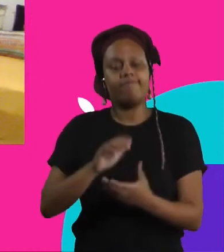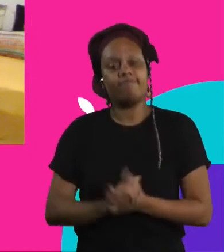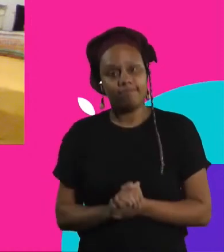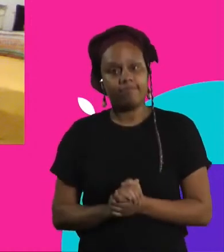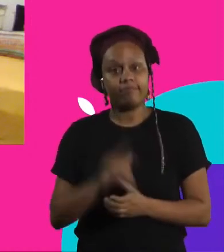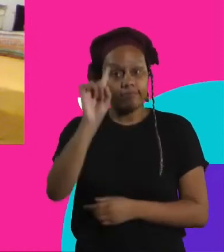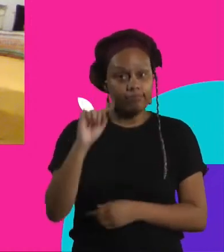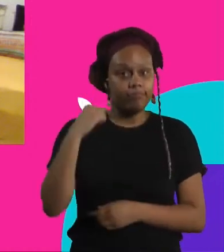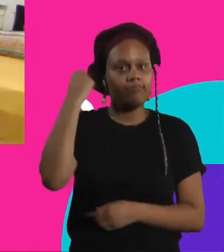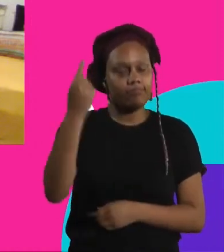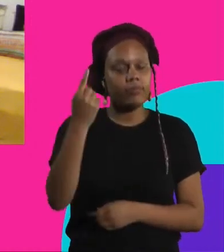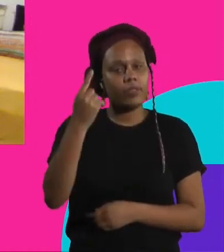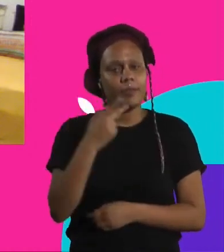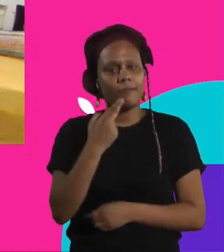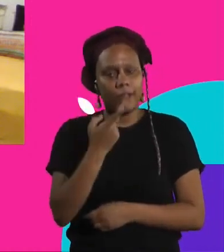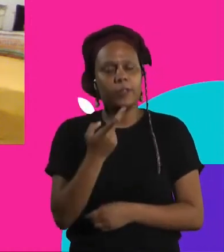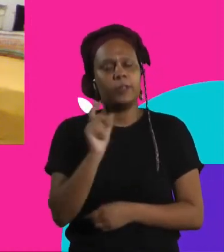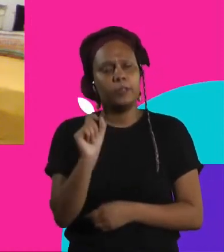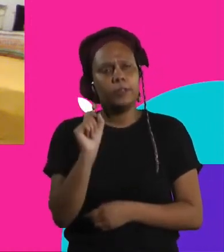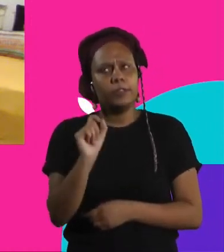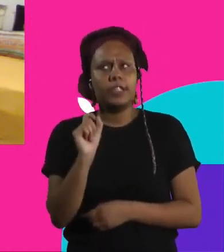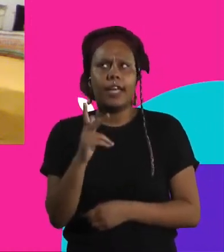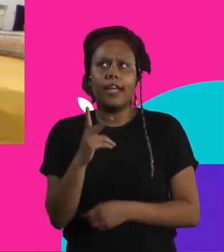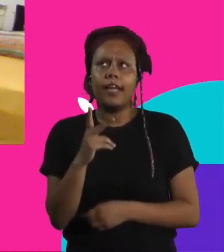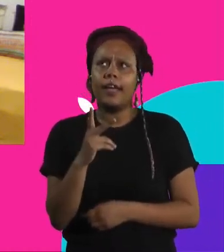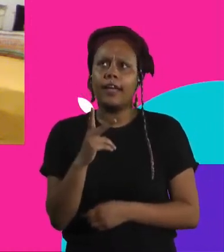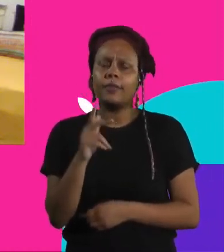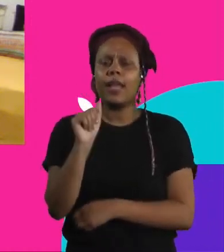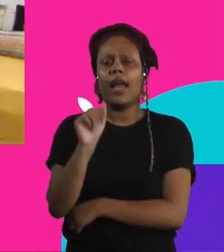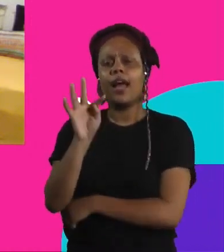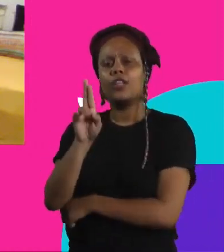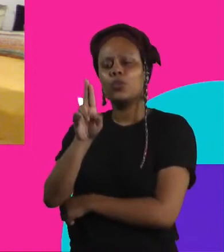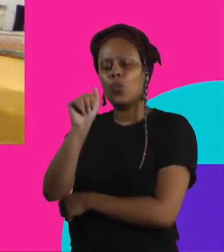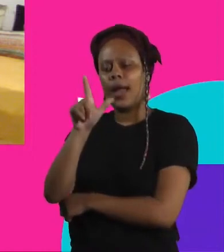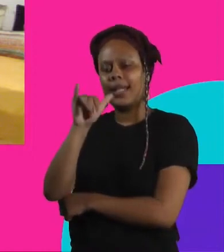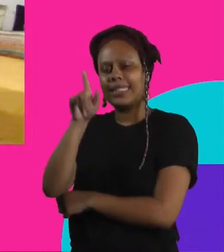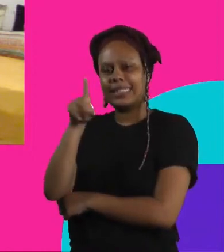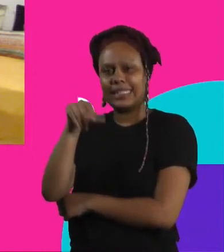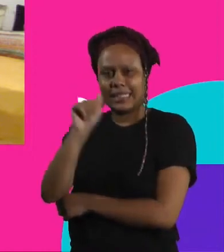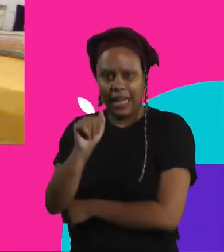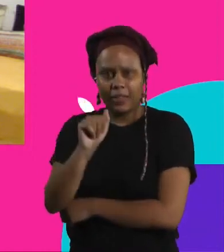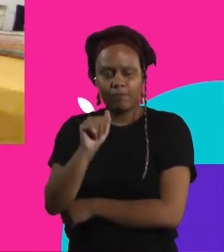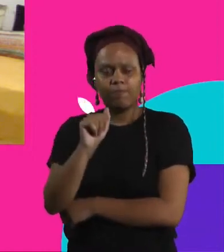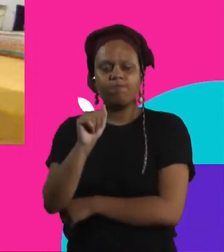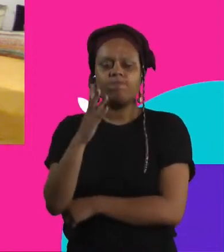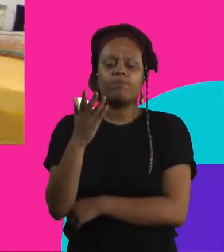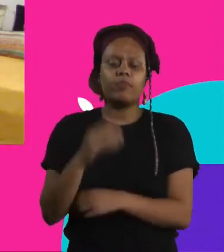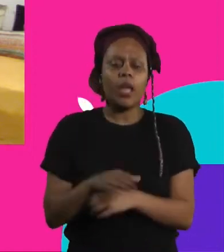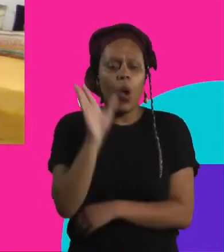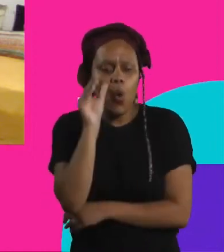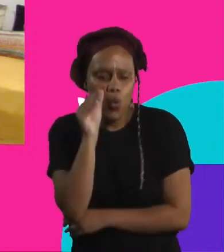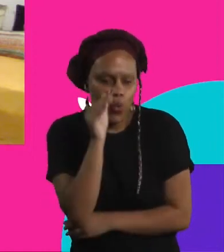Depois, você falou do lifelong learning, né? É isso, é atualização, curiosidade e adaptabilidade. Eu falo muito